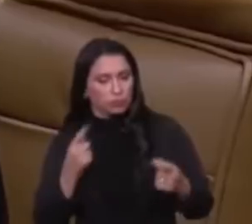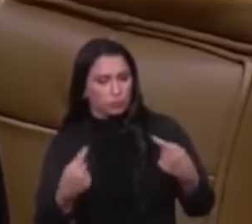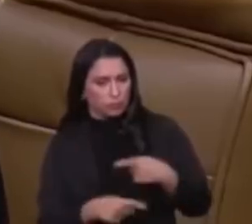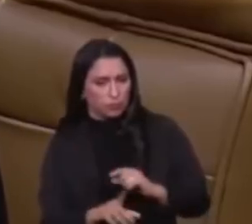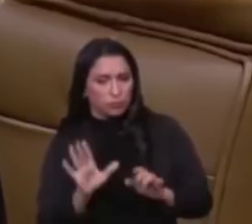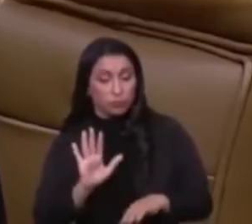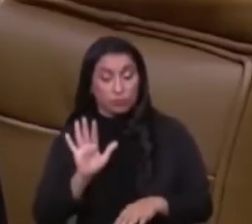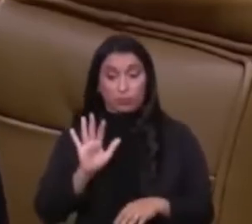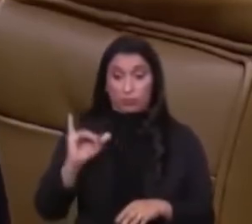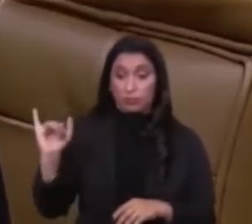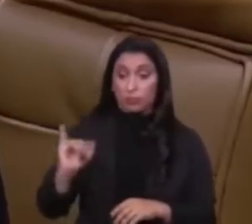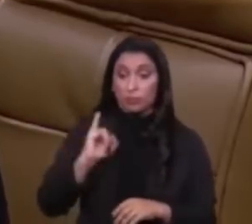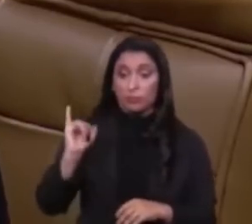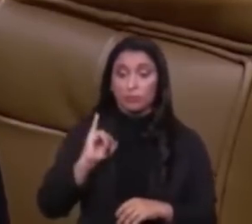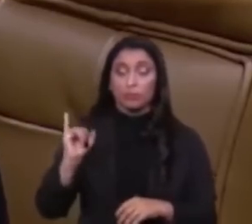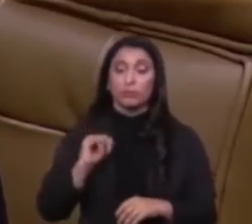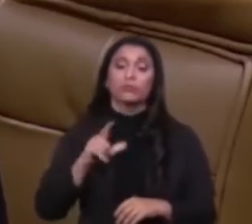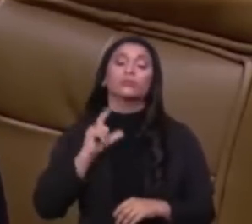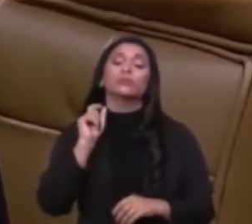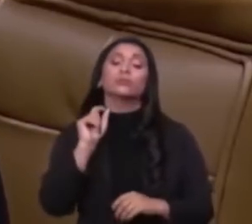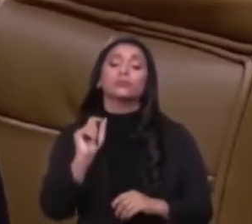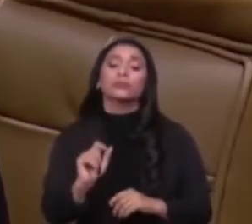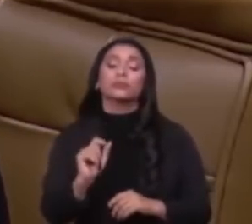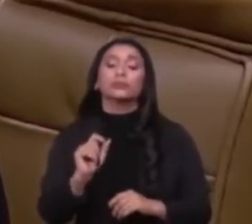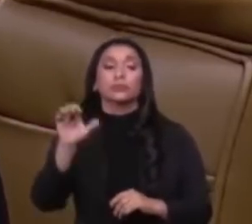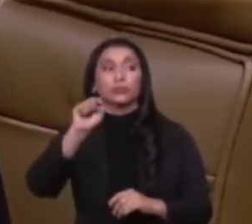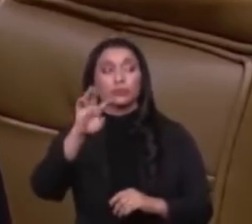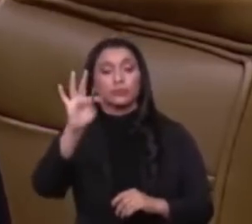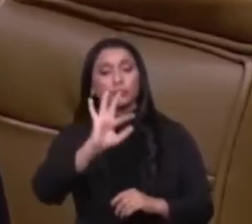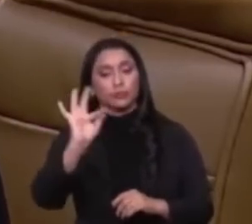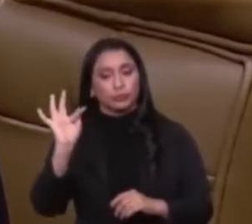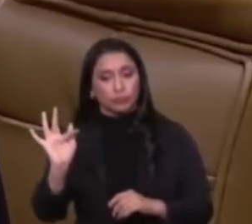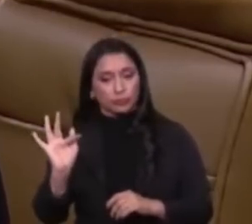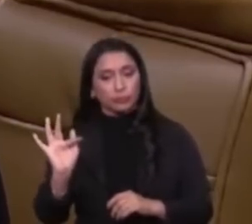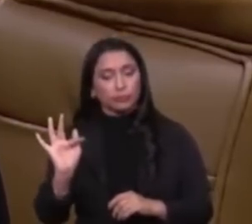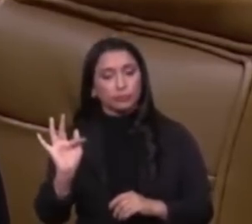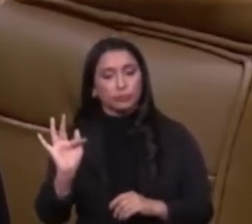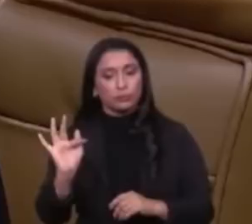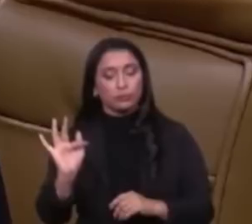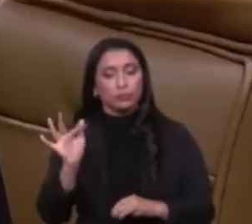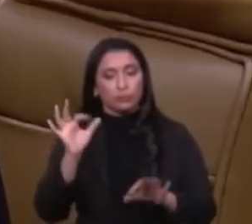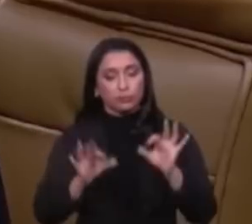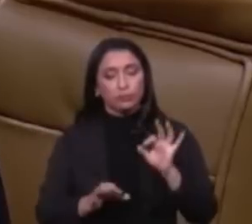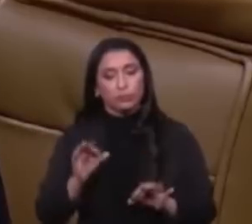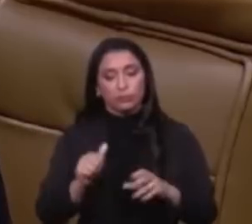controvérsia. Importante mencionar nesse sentido que este Supremo Tribunal Federal, no